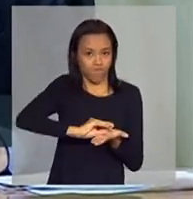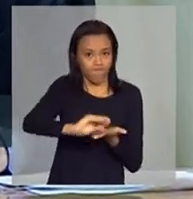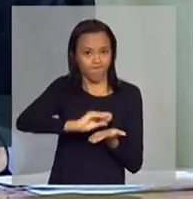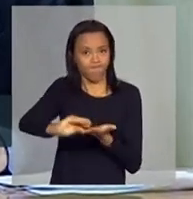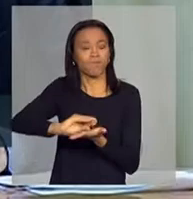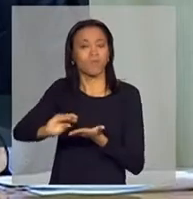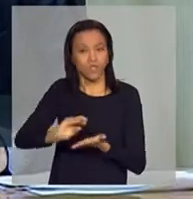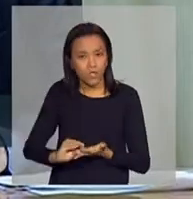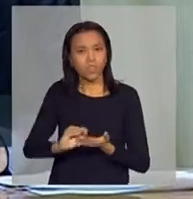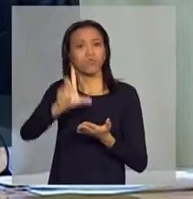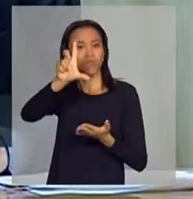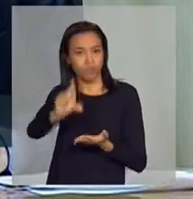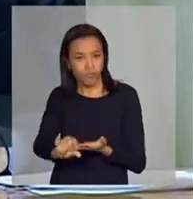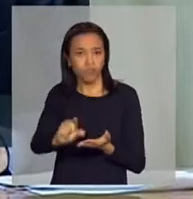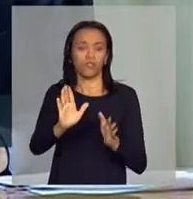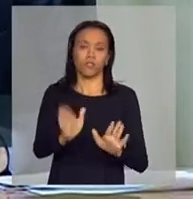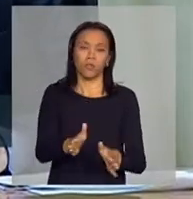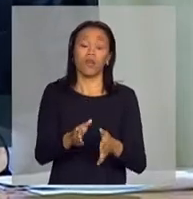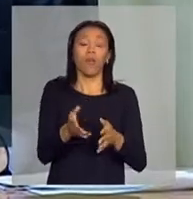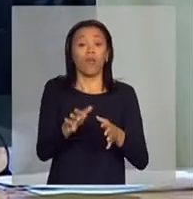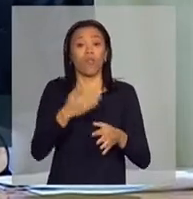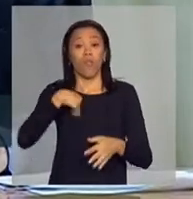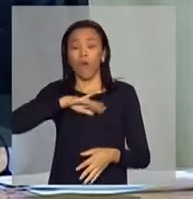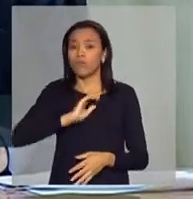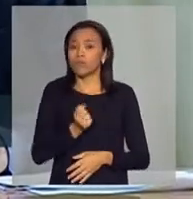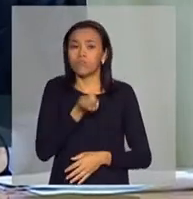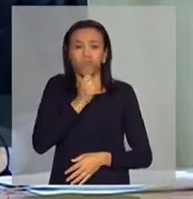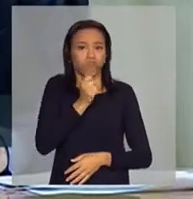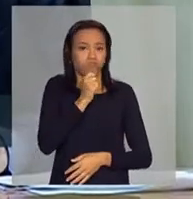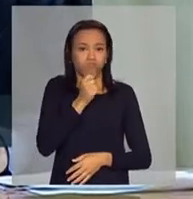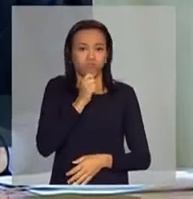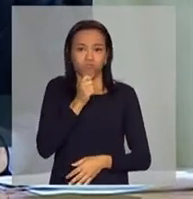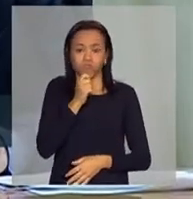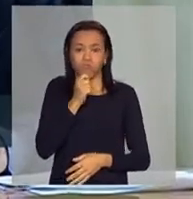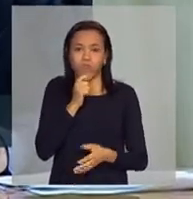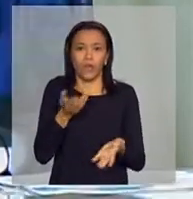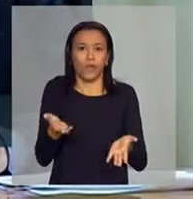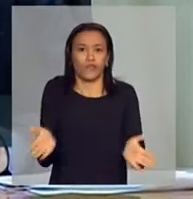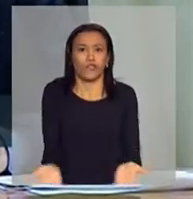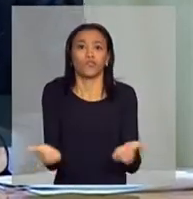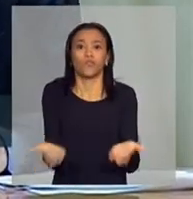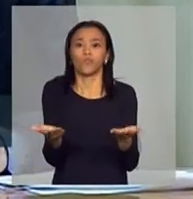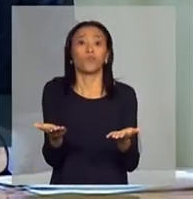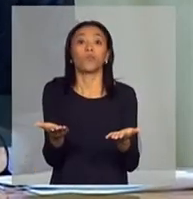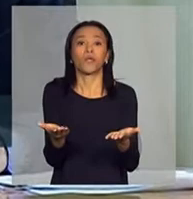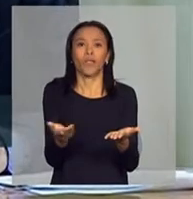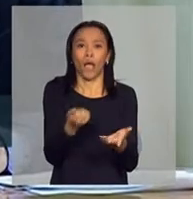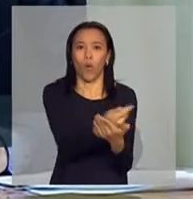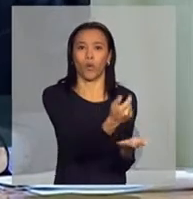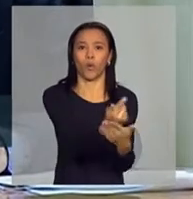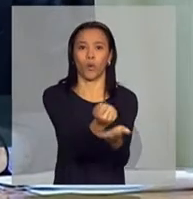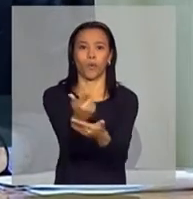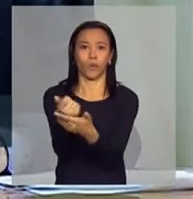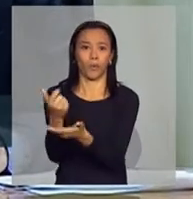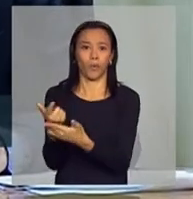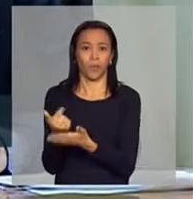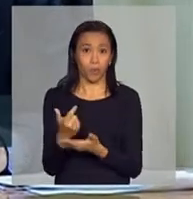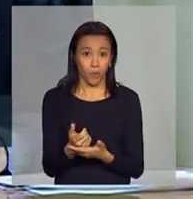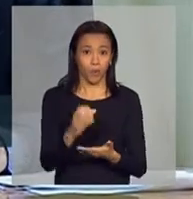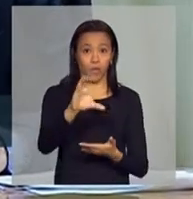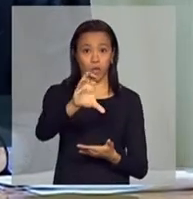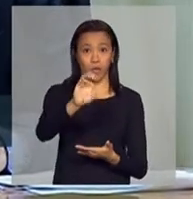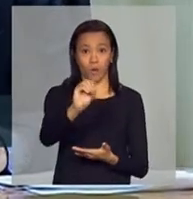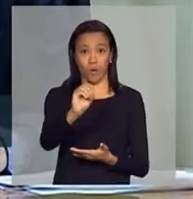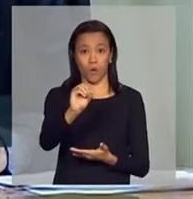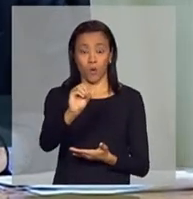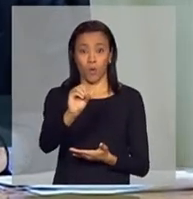do nós não pretendemos fazer estímulos ao consumo né é o consumo